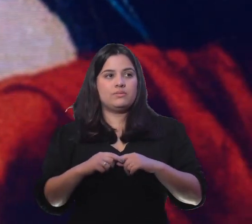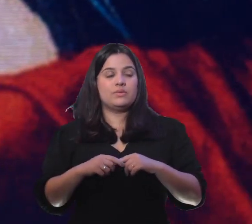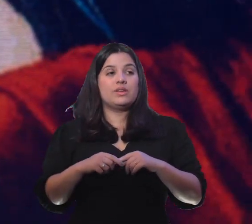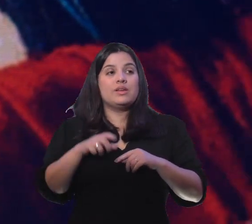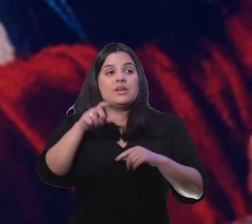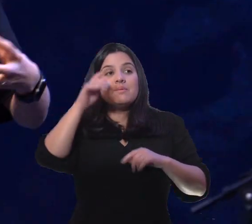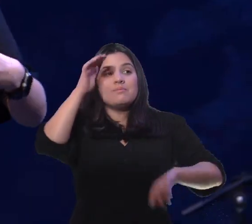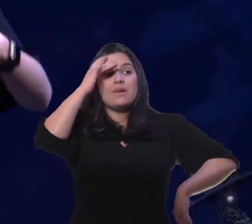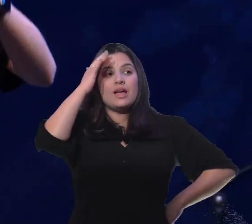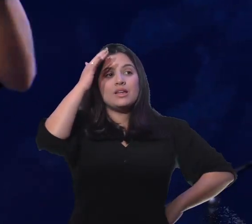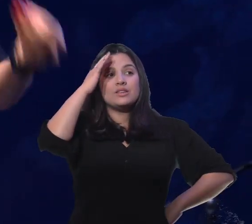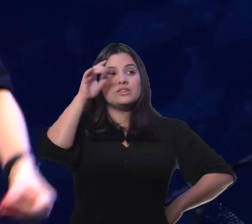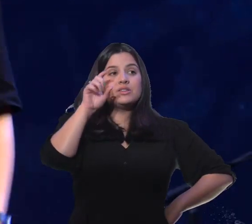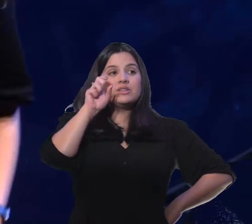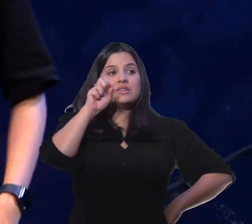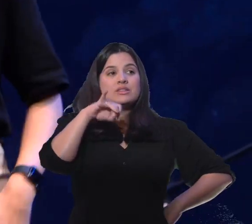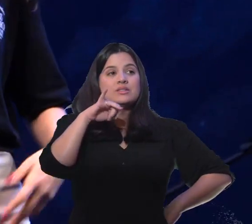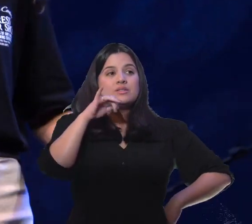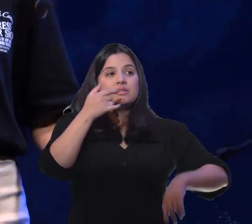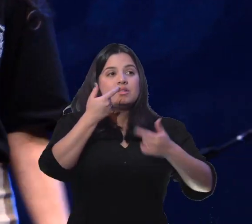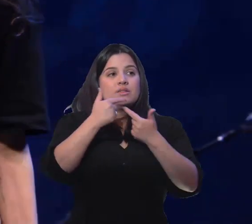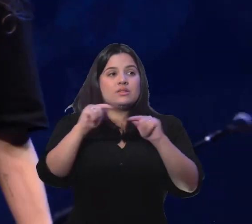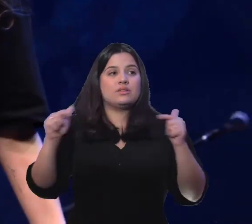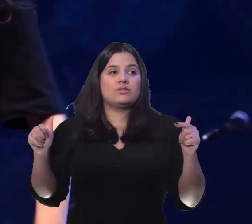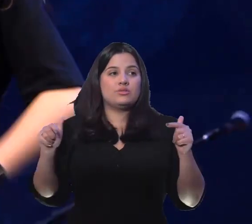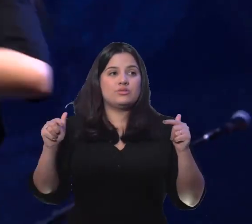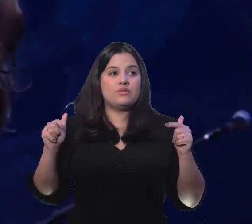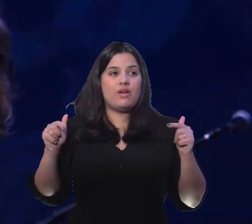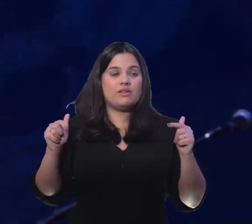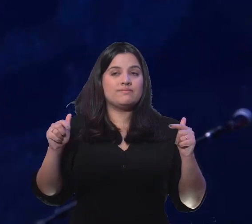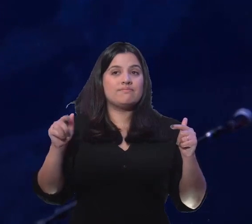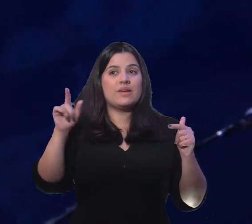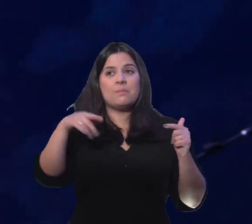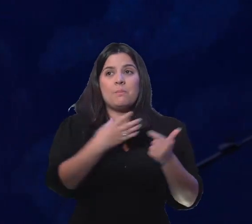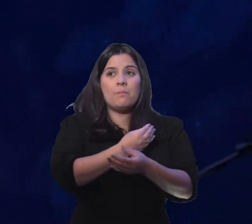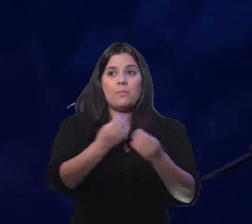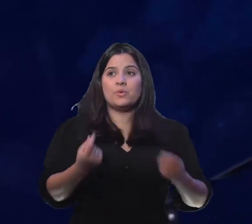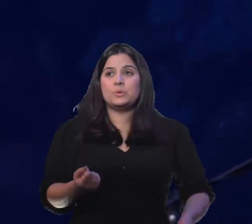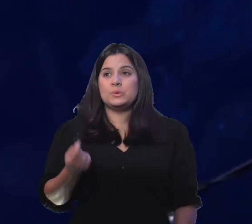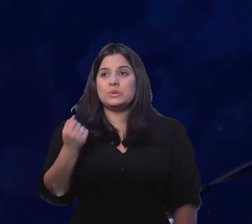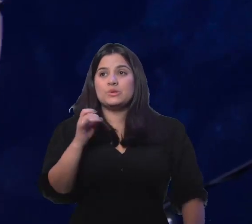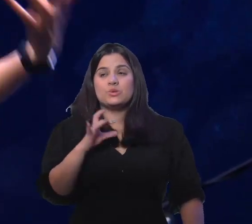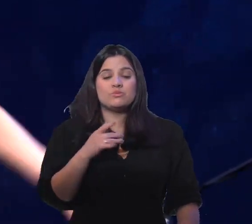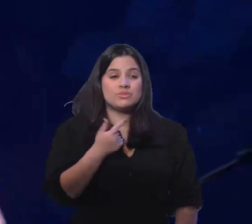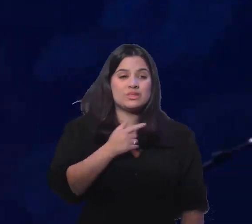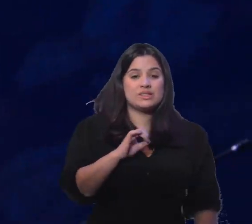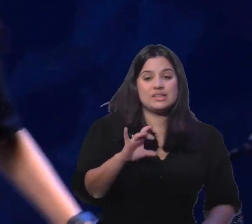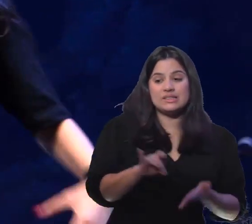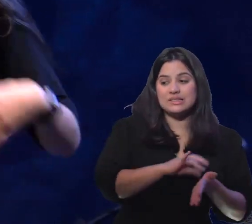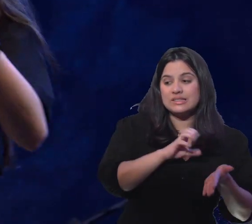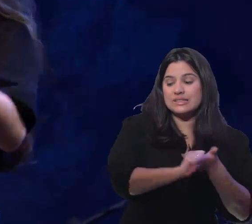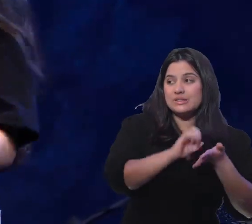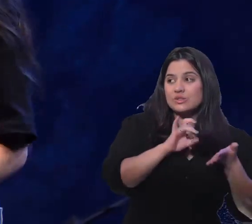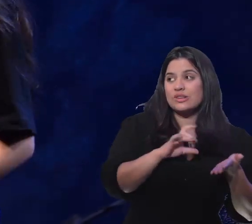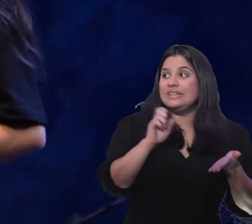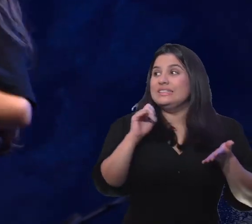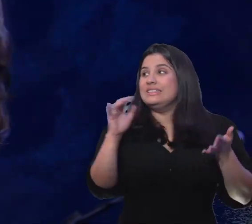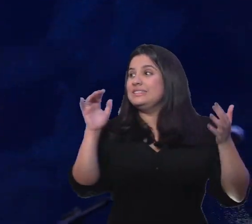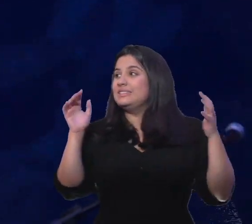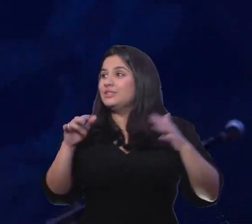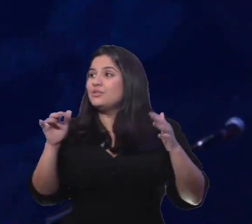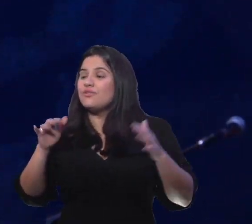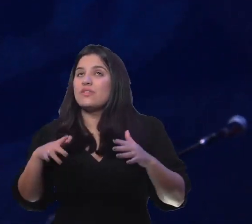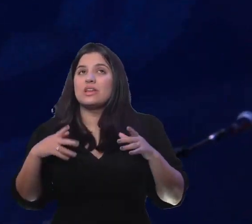tivesse visto o medo. Meu Deus, é muito dinheiro. Só tem 70 inscritos. E se a galera não for? E se chover?